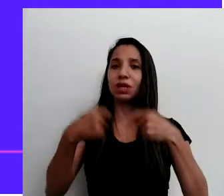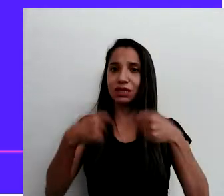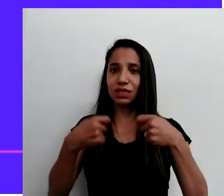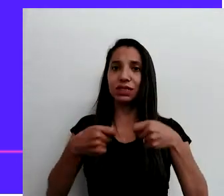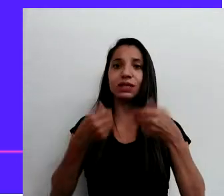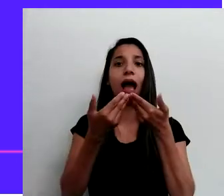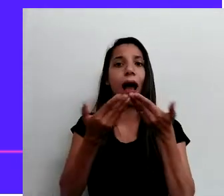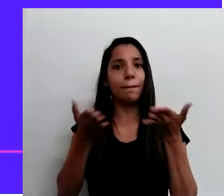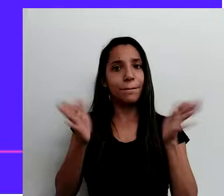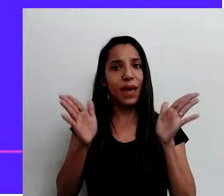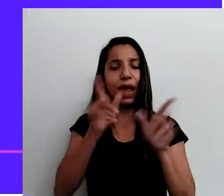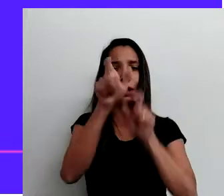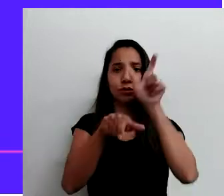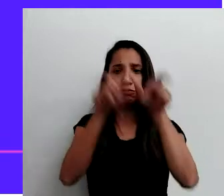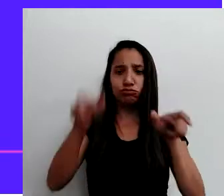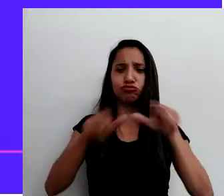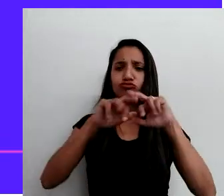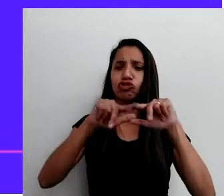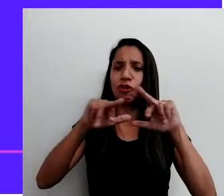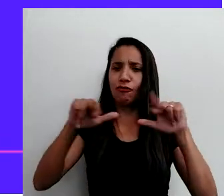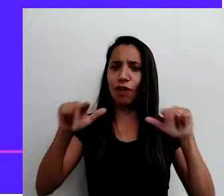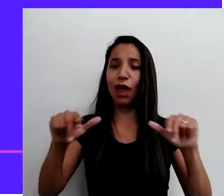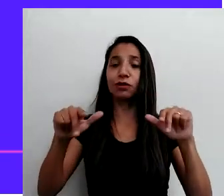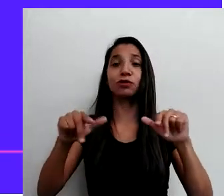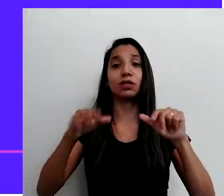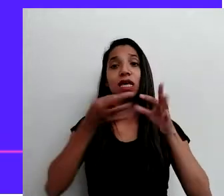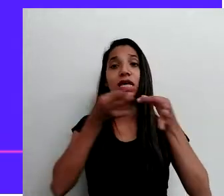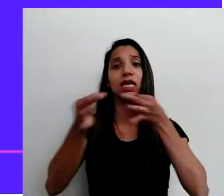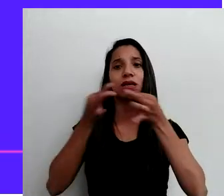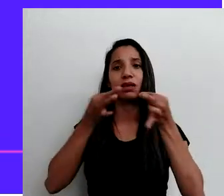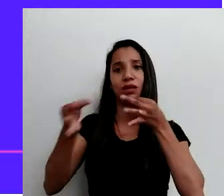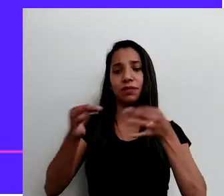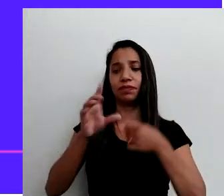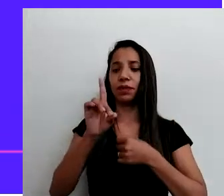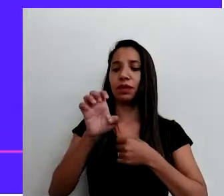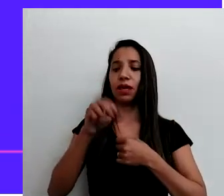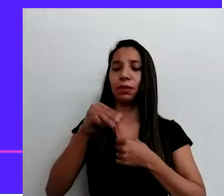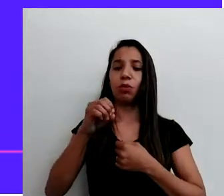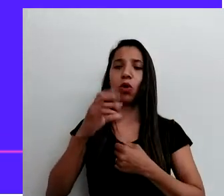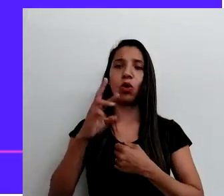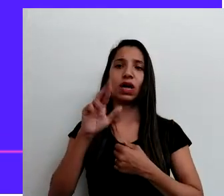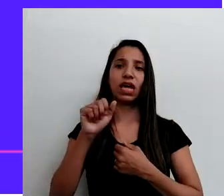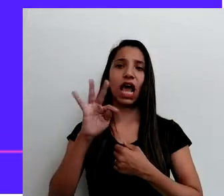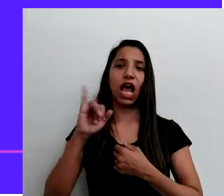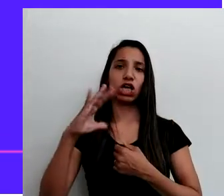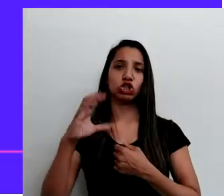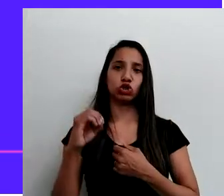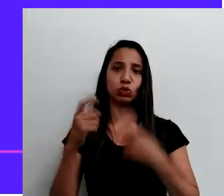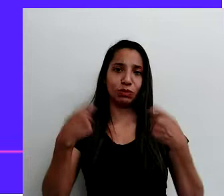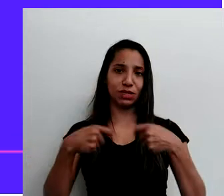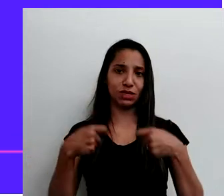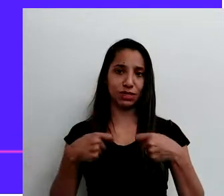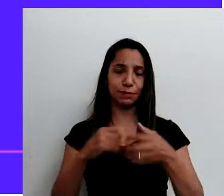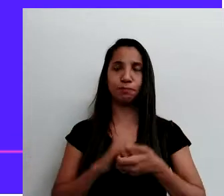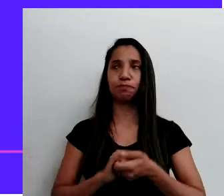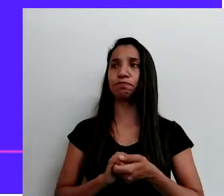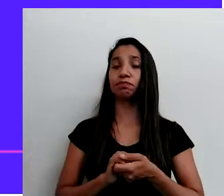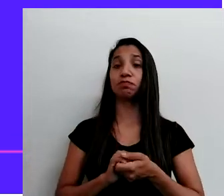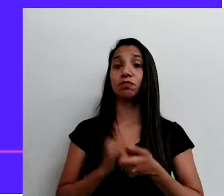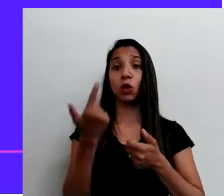por fim, eu queria chamar a atenção para também a disputa política que